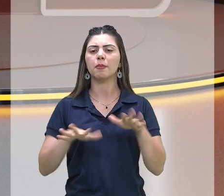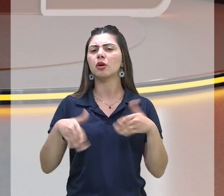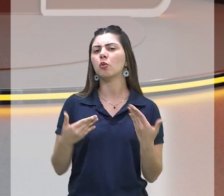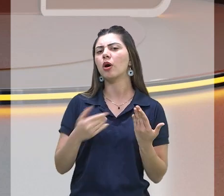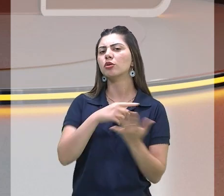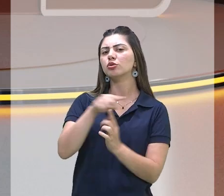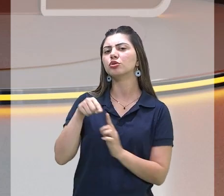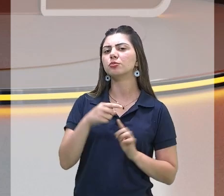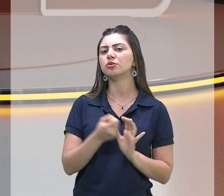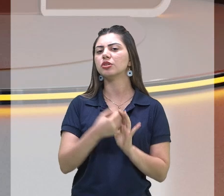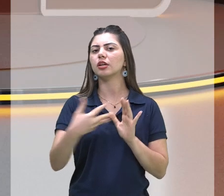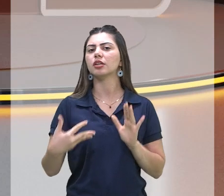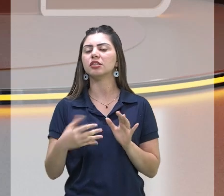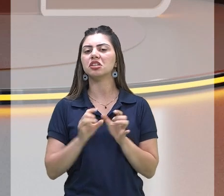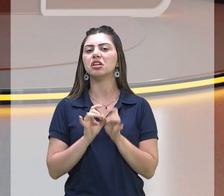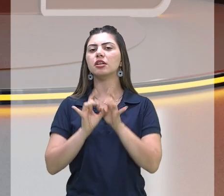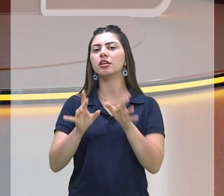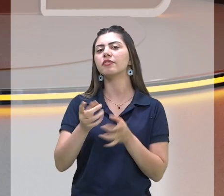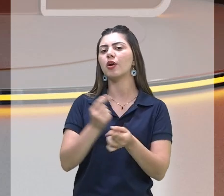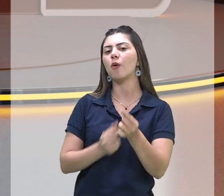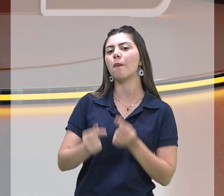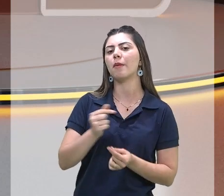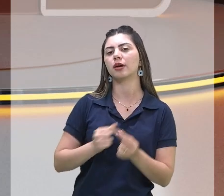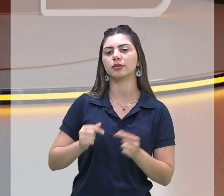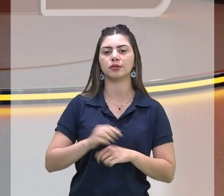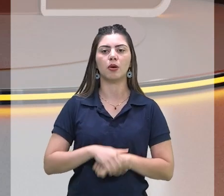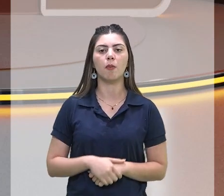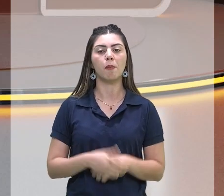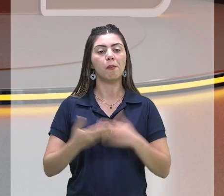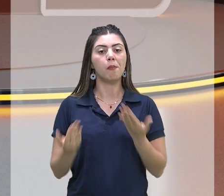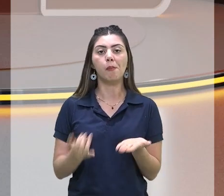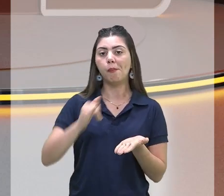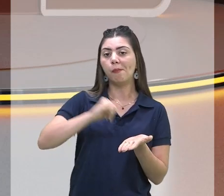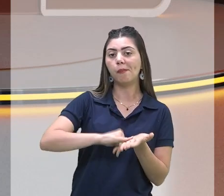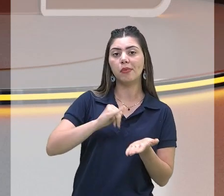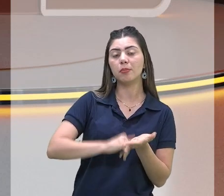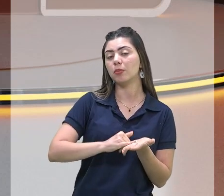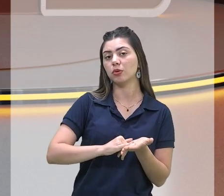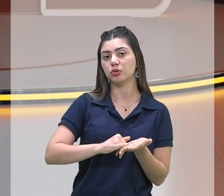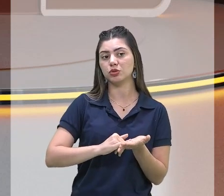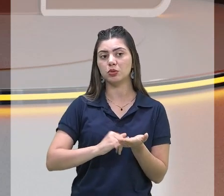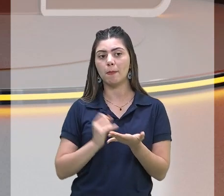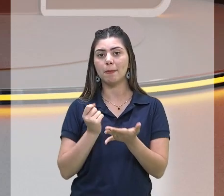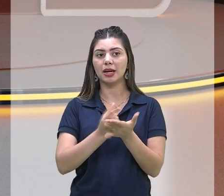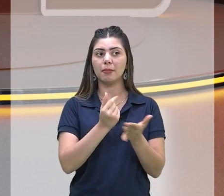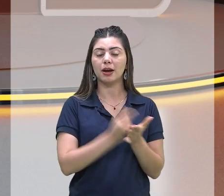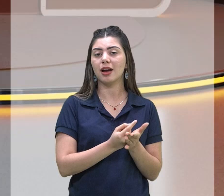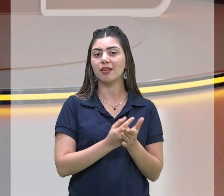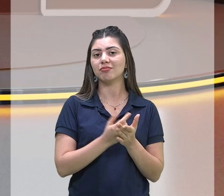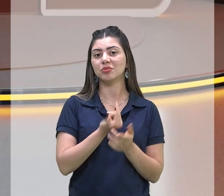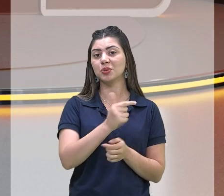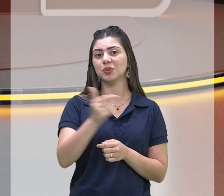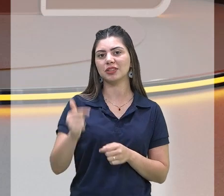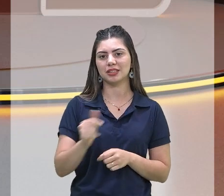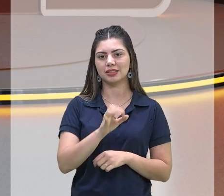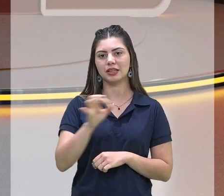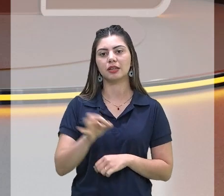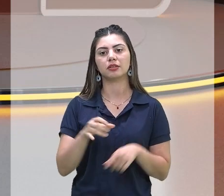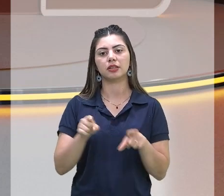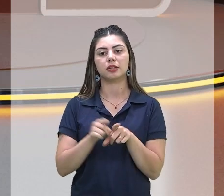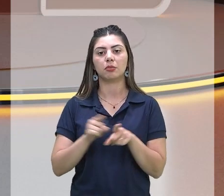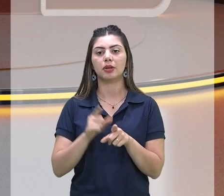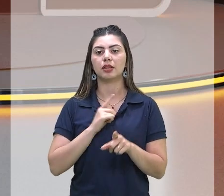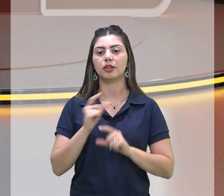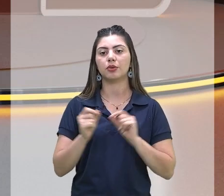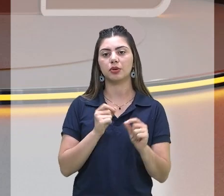características do livre comércio? Vai ocorrer o quê? A eliminação de tarifas alfandegárias e também